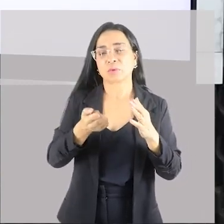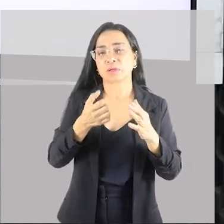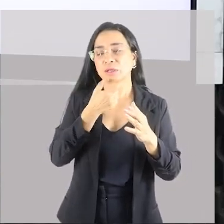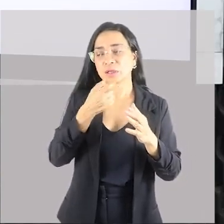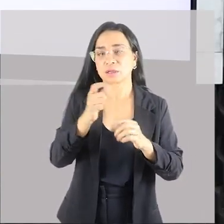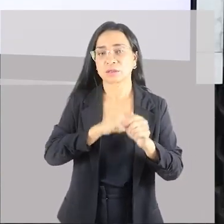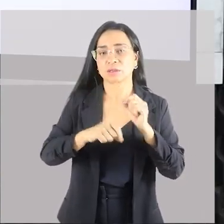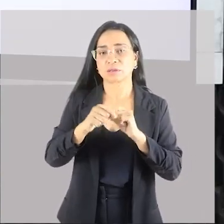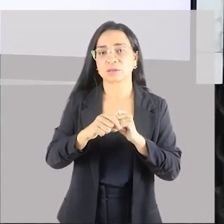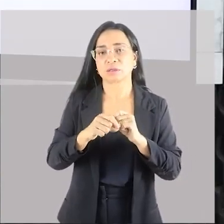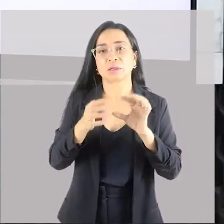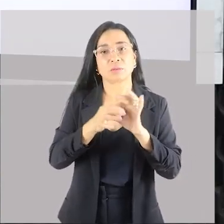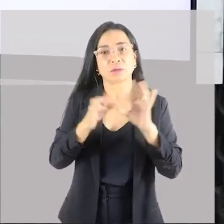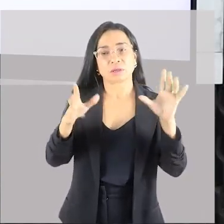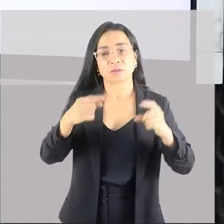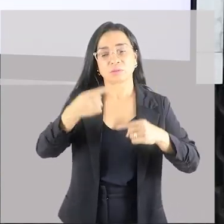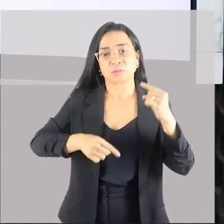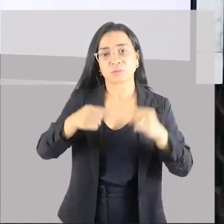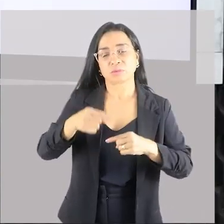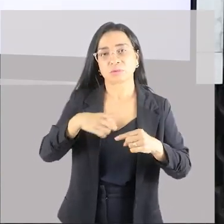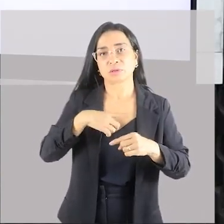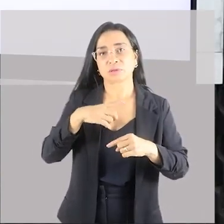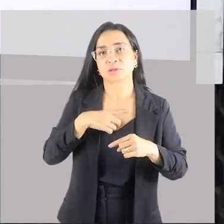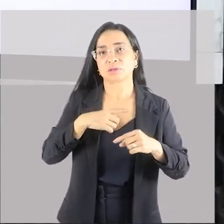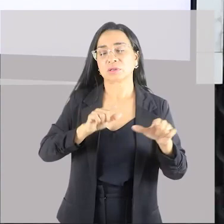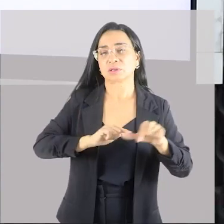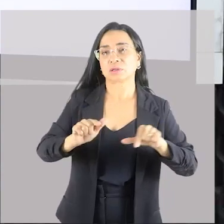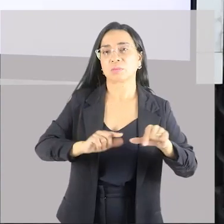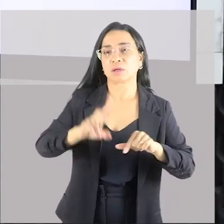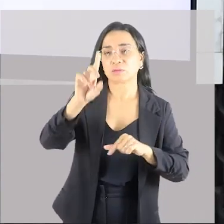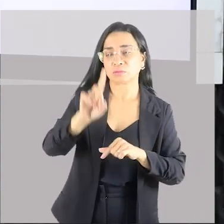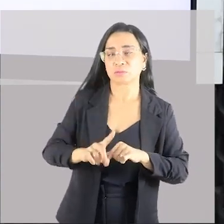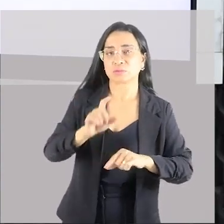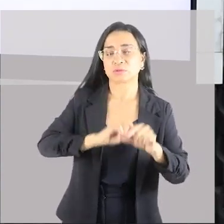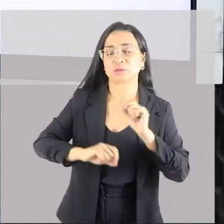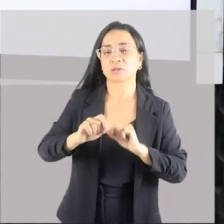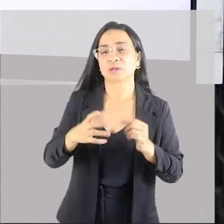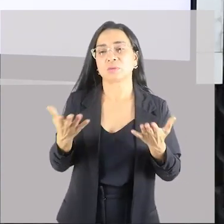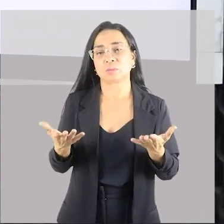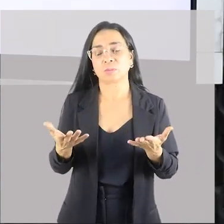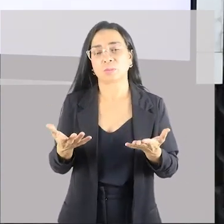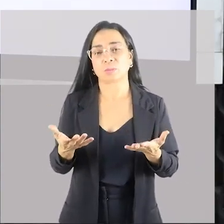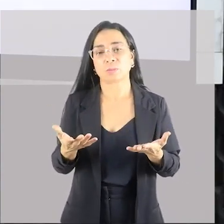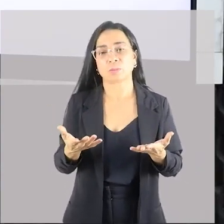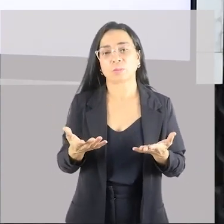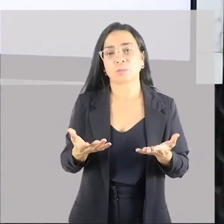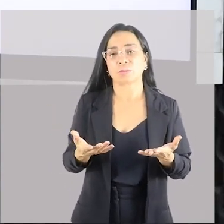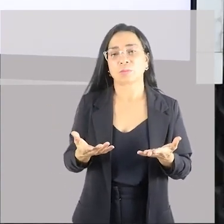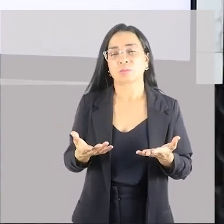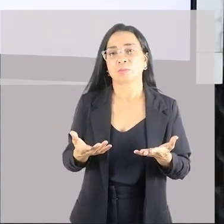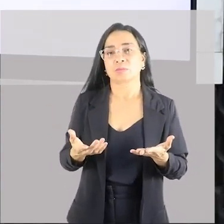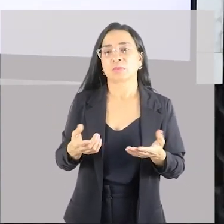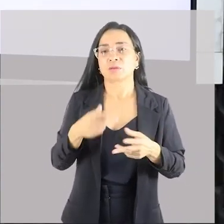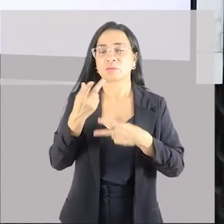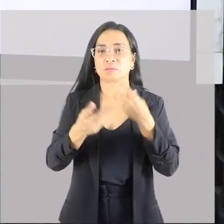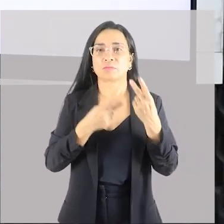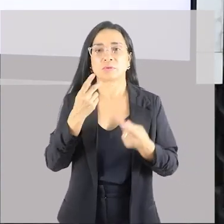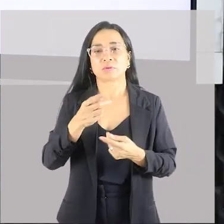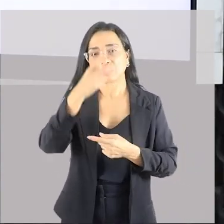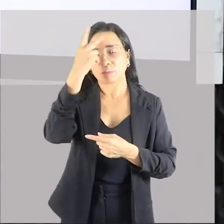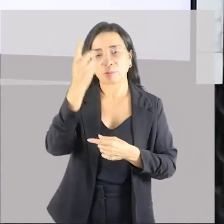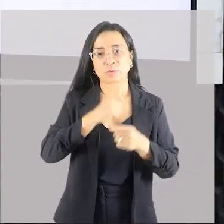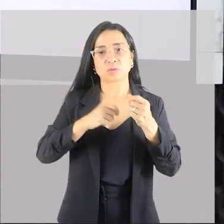é lockeano. Ele tem trabalhos no direito, que o direito civil também é considerado como patrono do direito civil Locke. Então, nós estamos falando de uma pessoa